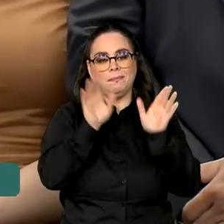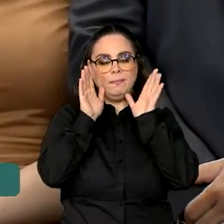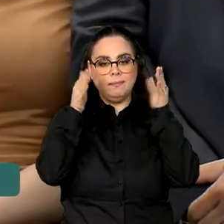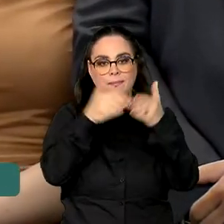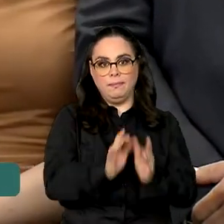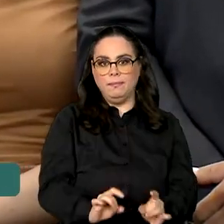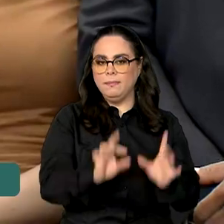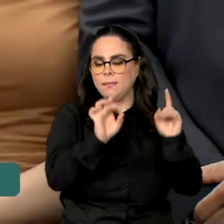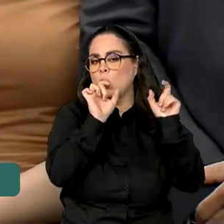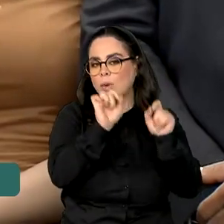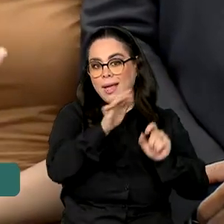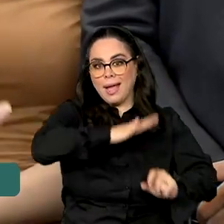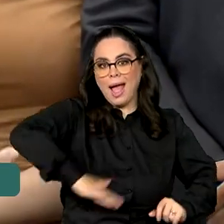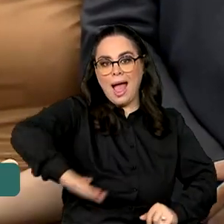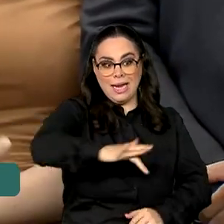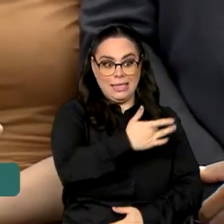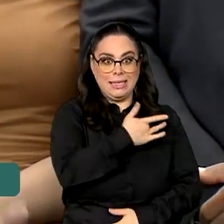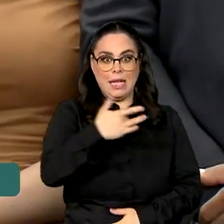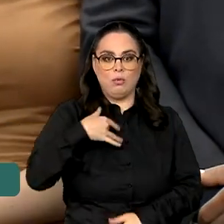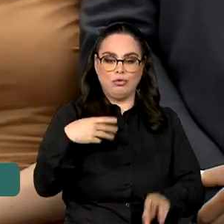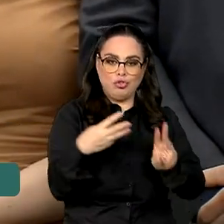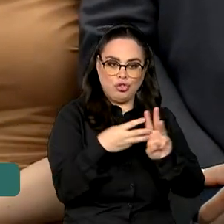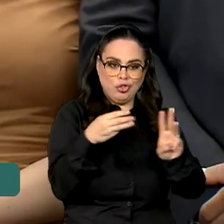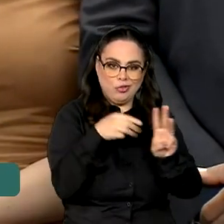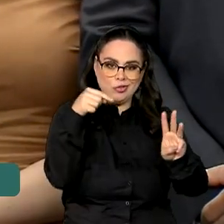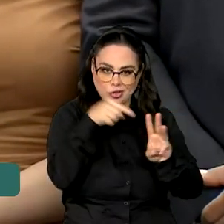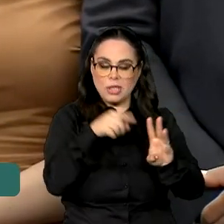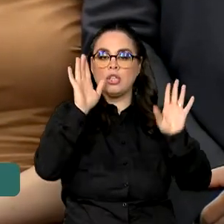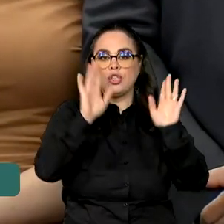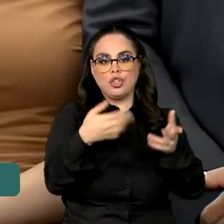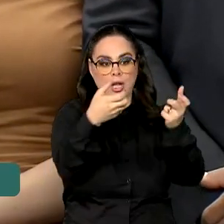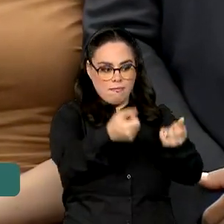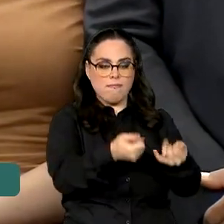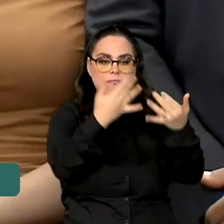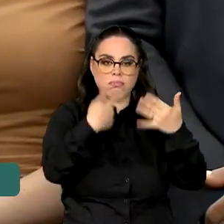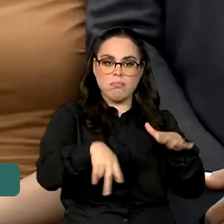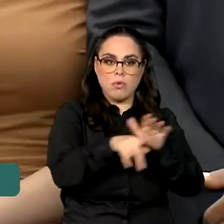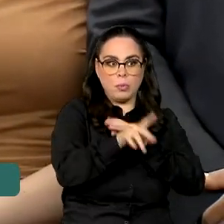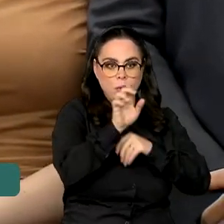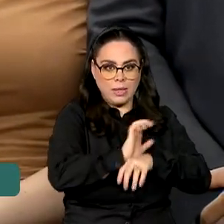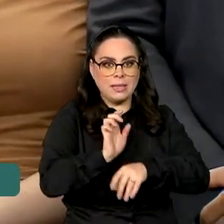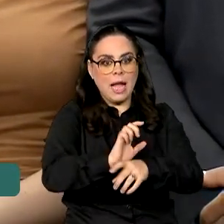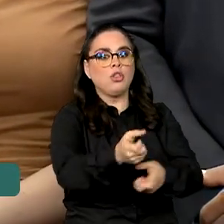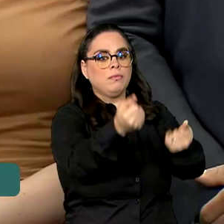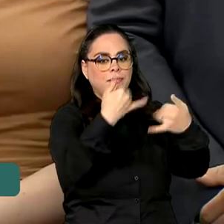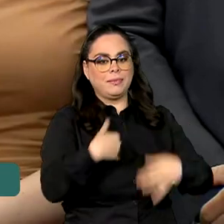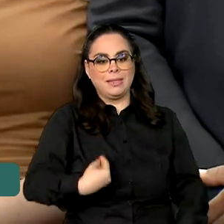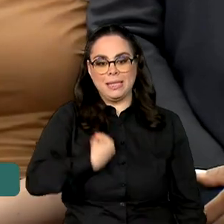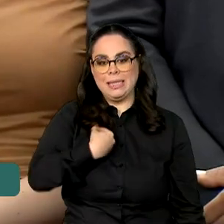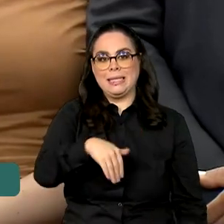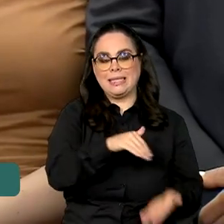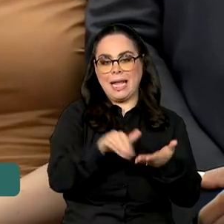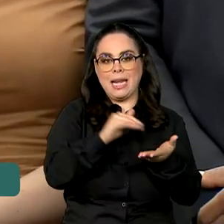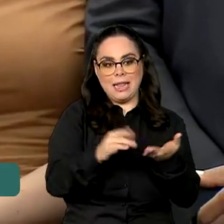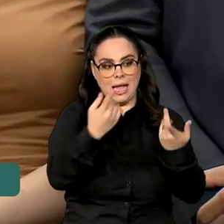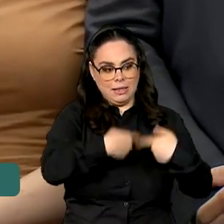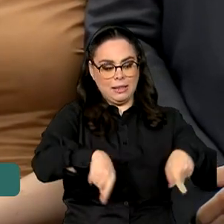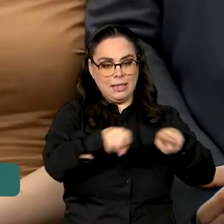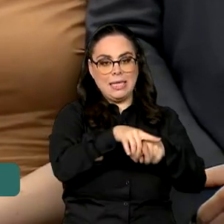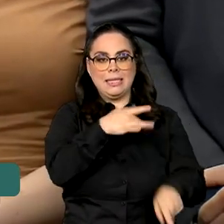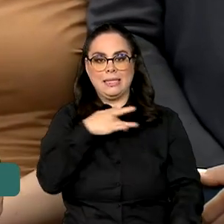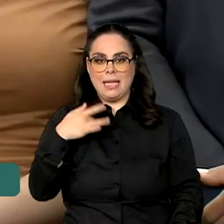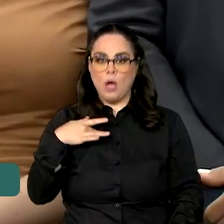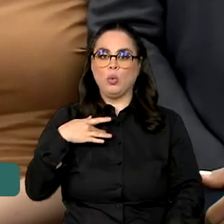especial na questão da Saúde indígena que foi trazida aqui pelos Estados aqui tá a nossa secretária de junta de saúde